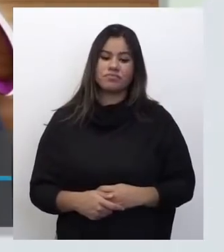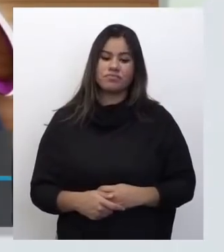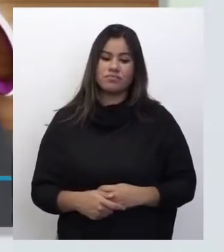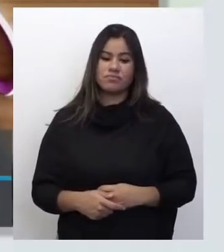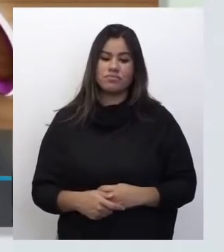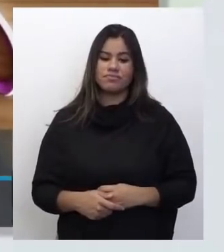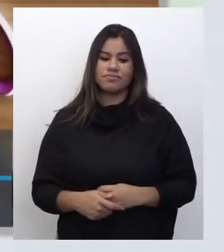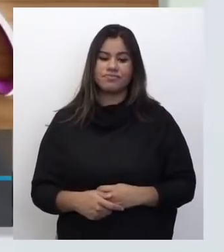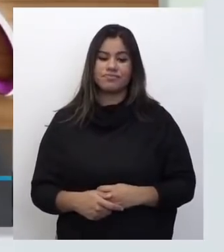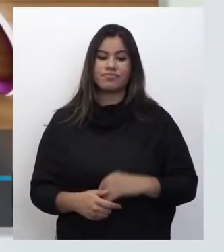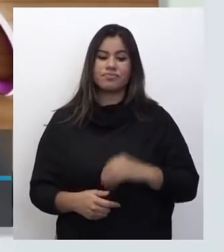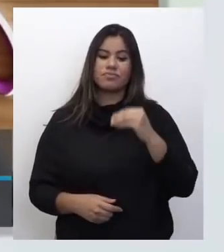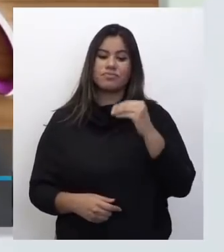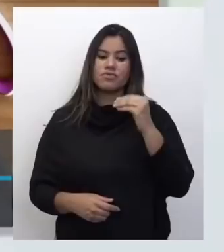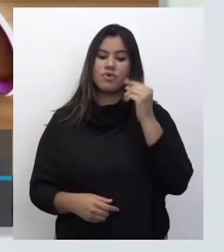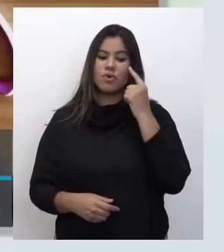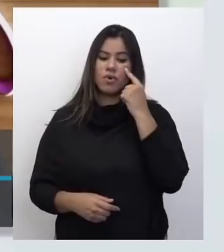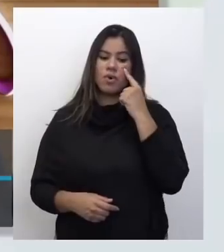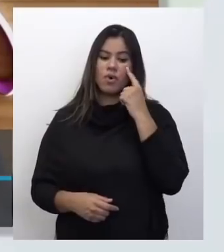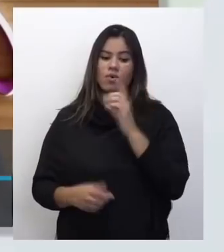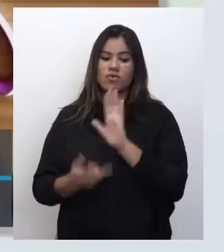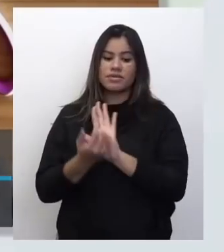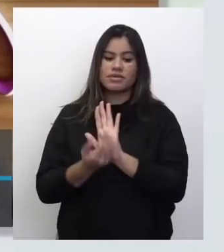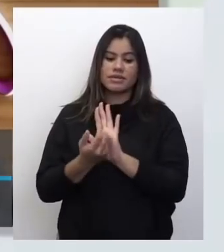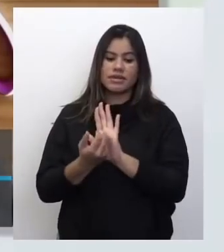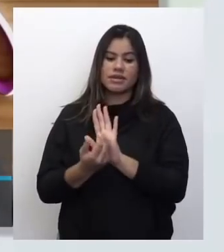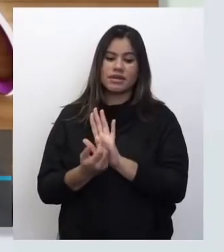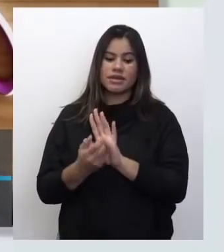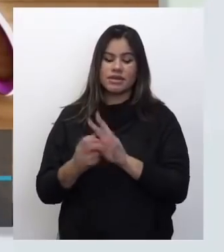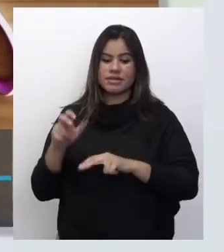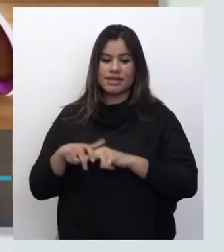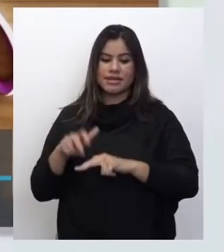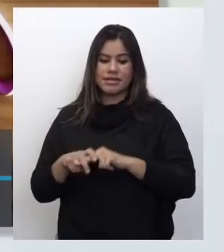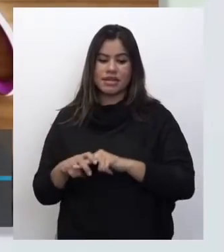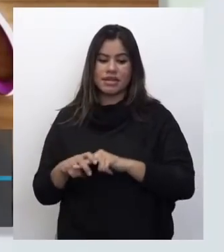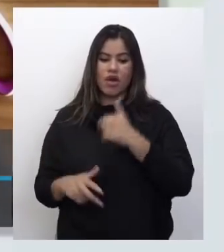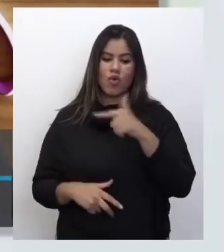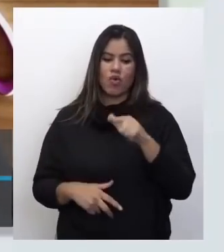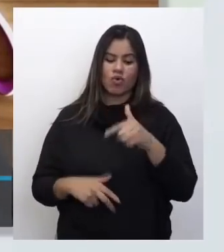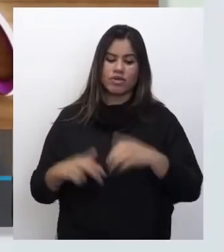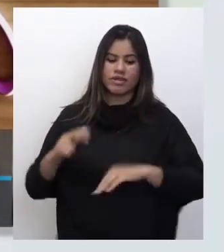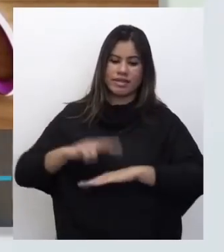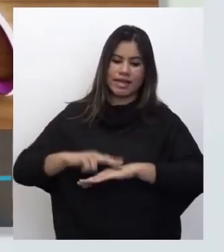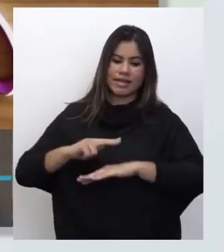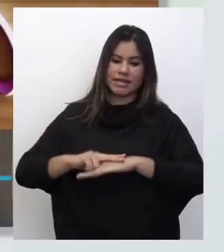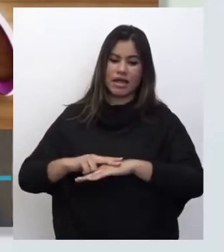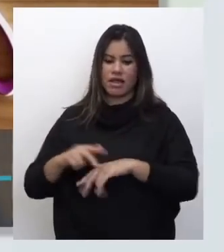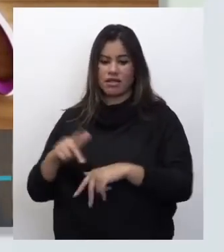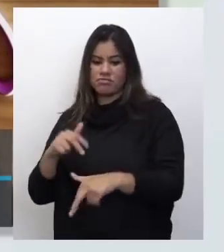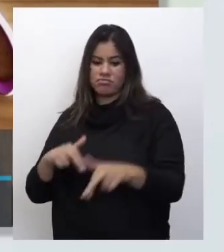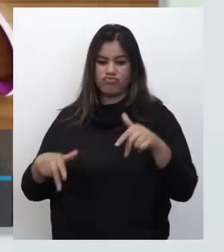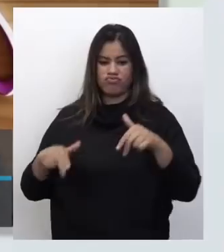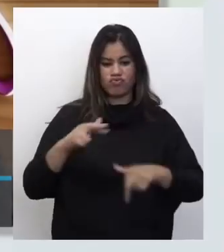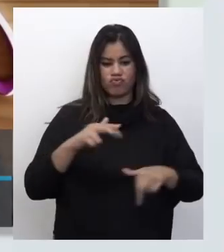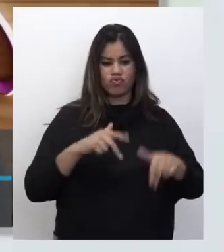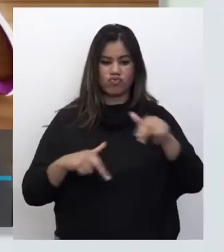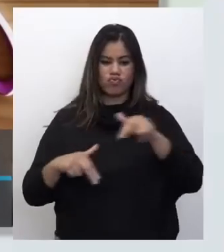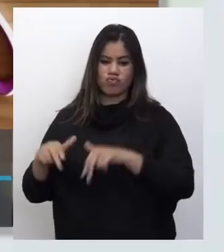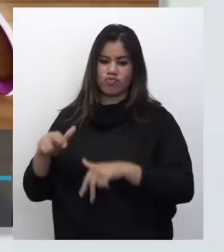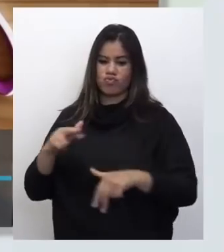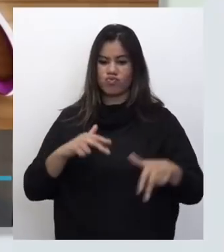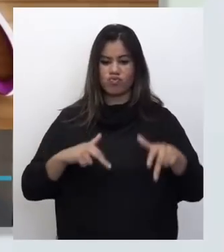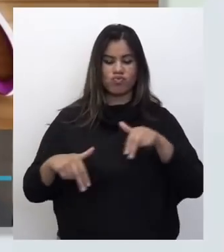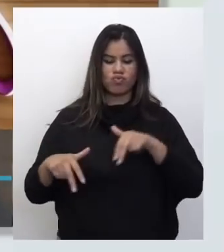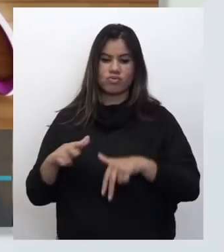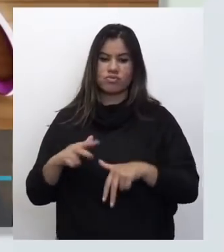pessoinhas. Então viram, né, que aqui eu desenhei uma pessoinha sentada, uma aqui meio deitada, outra circulando, outra aqui embaixo da árvore. Vocês já